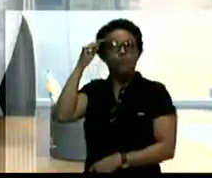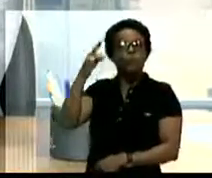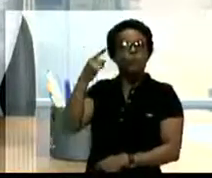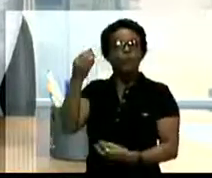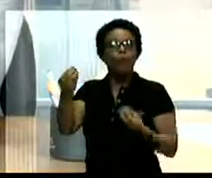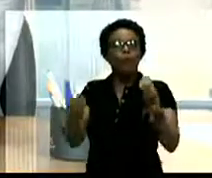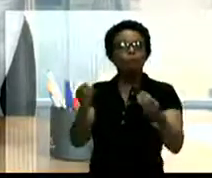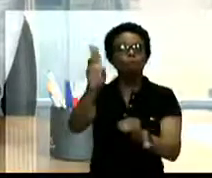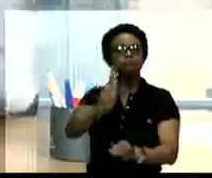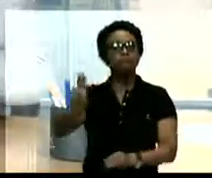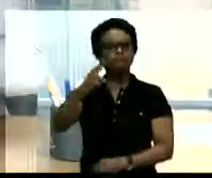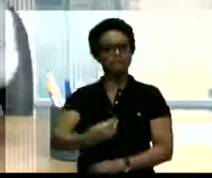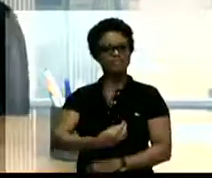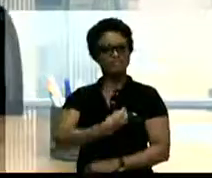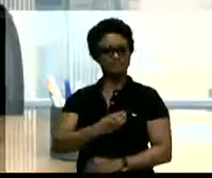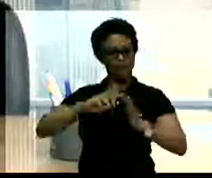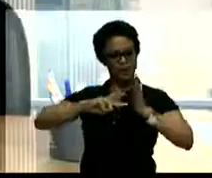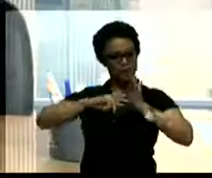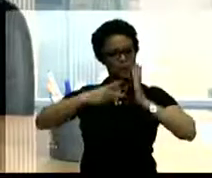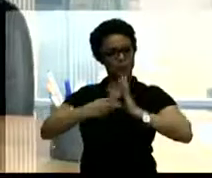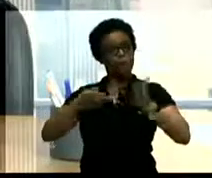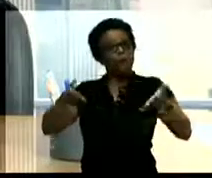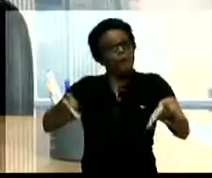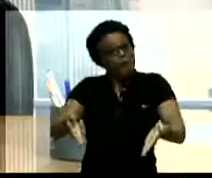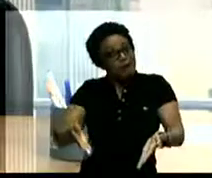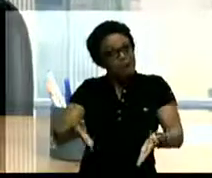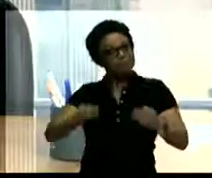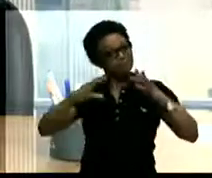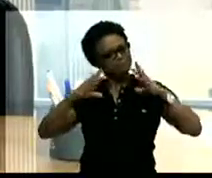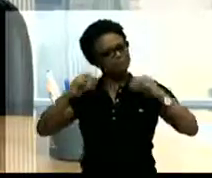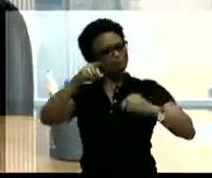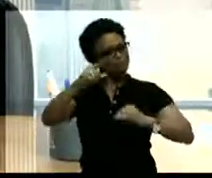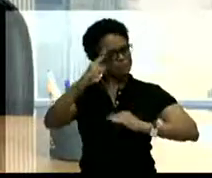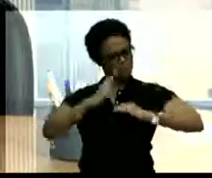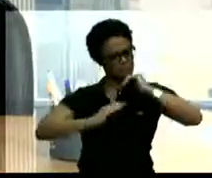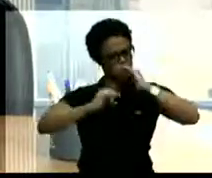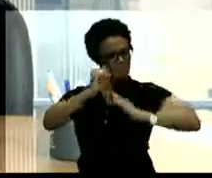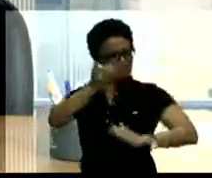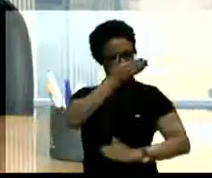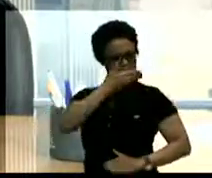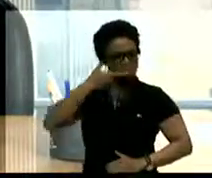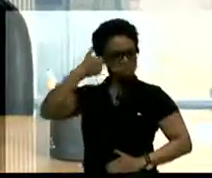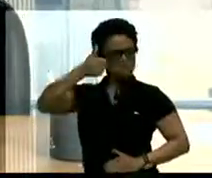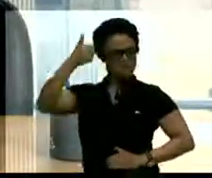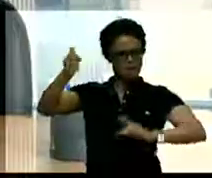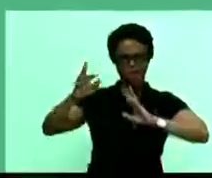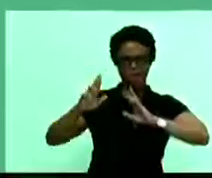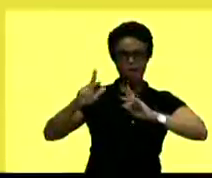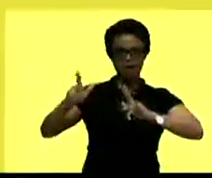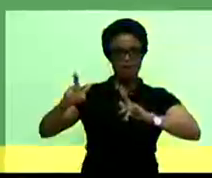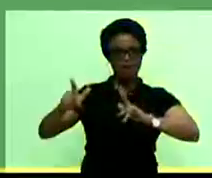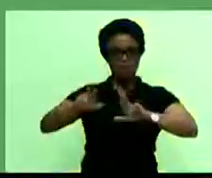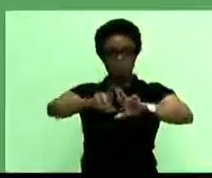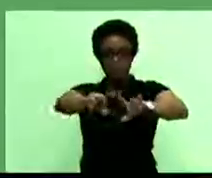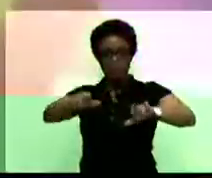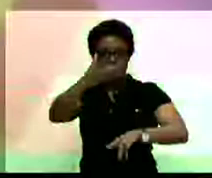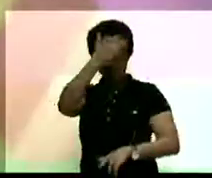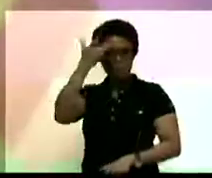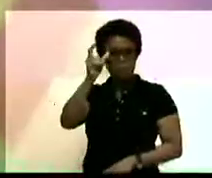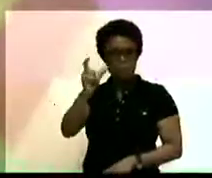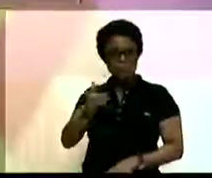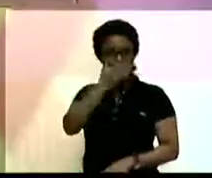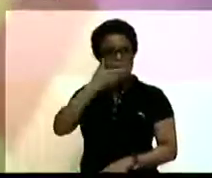os conceitos vistos aqui é o que vai fazer de você um profissional diferenciado no mercado de trabalho.